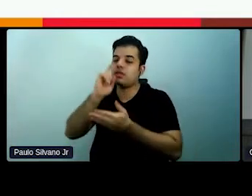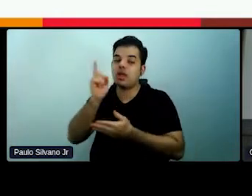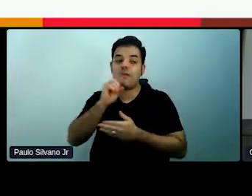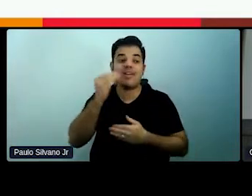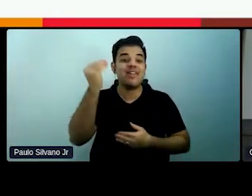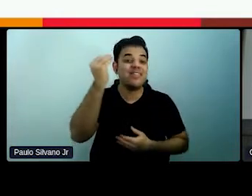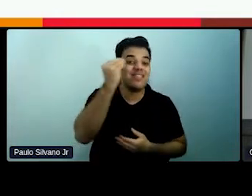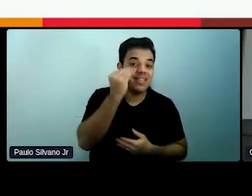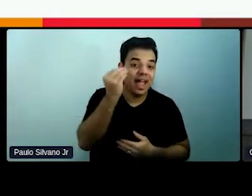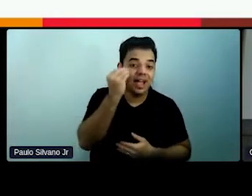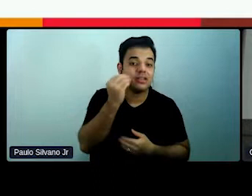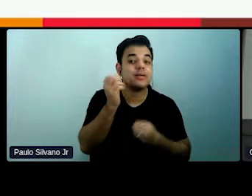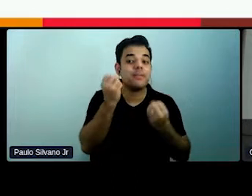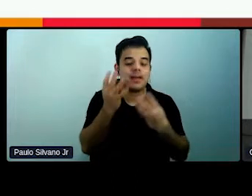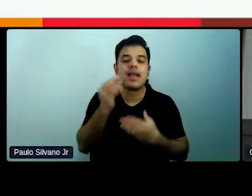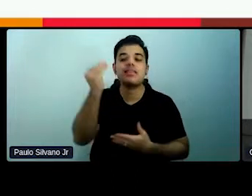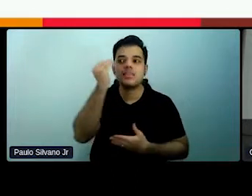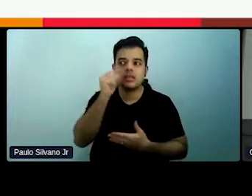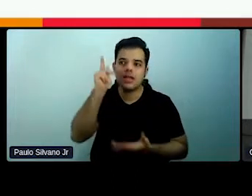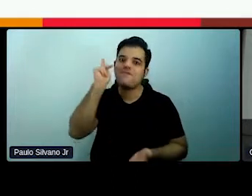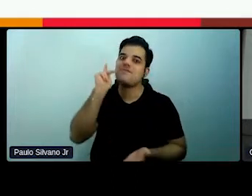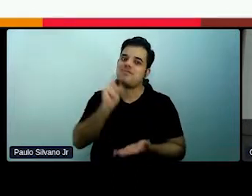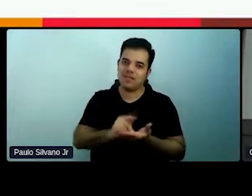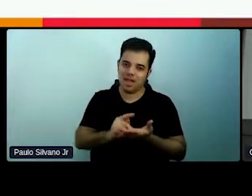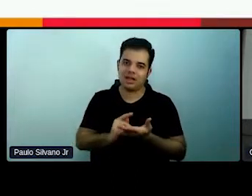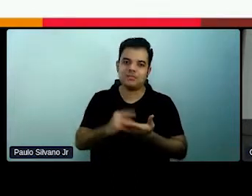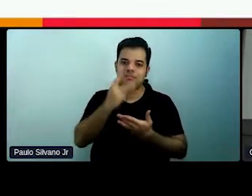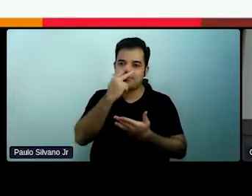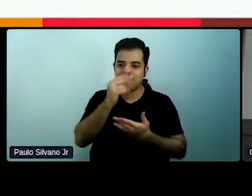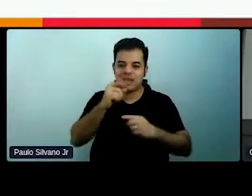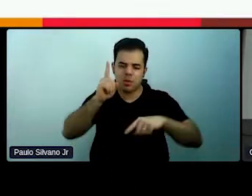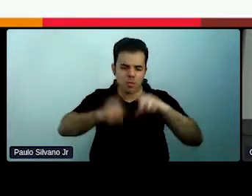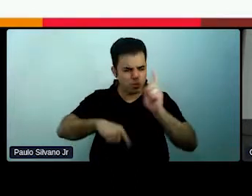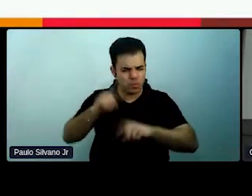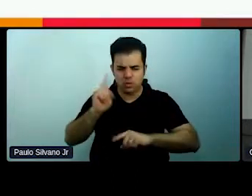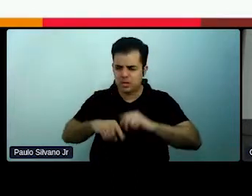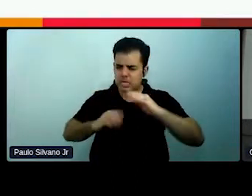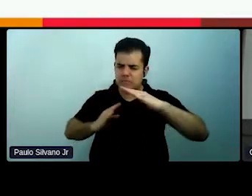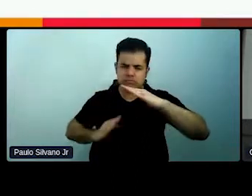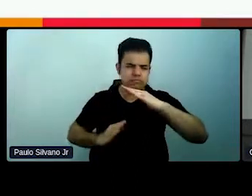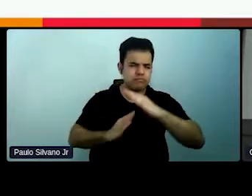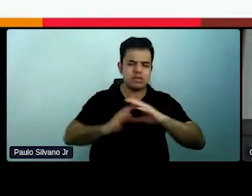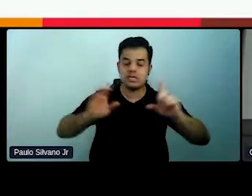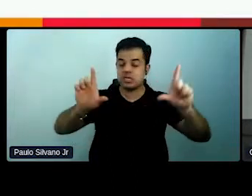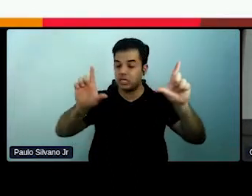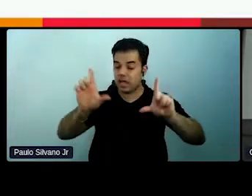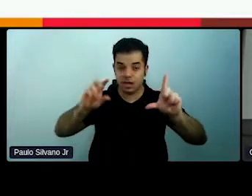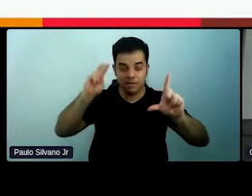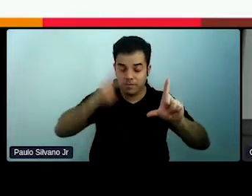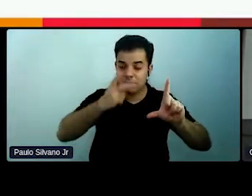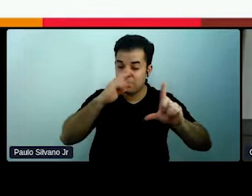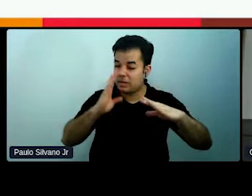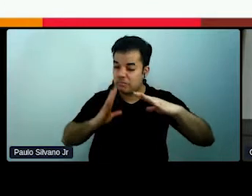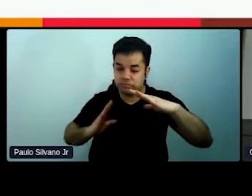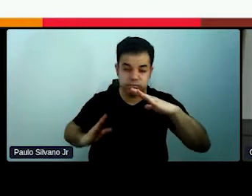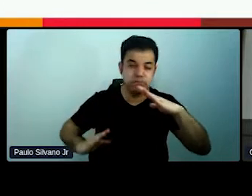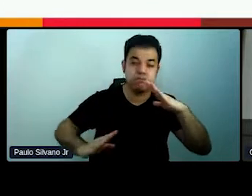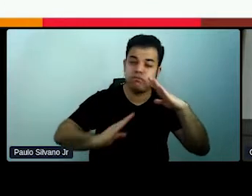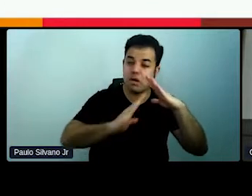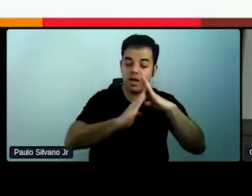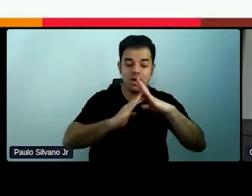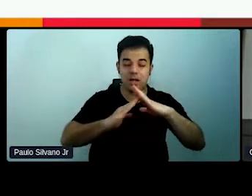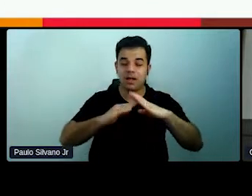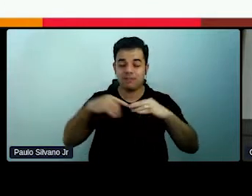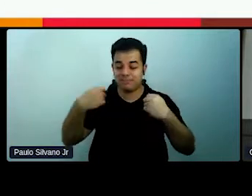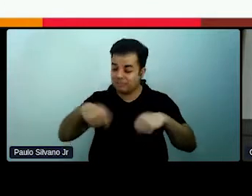para teste para testar mesmo, para estressar o produto, a tela, para a gente conseguir oferecer aí